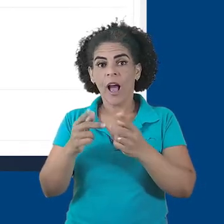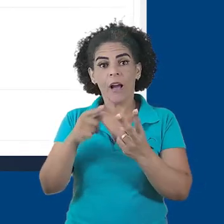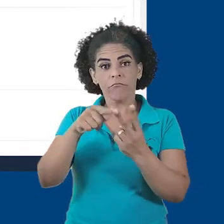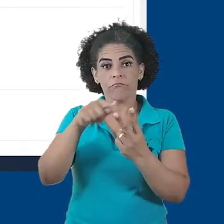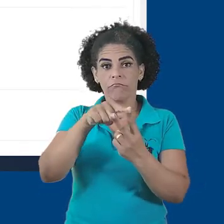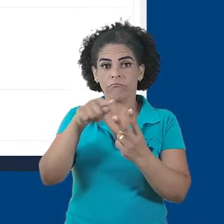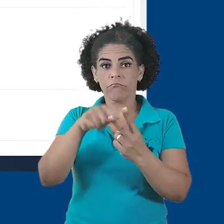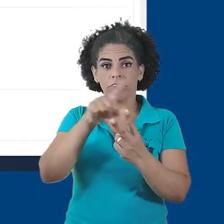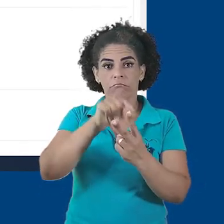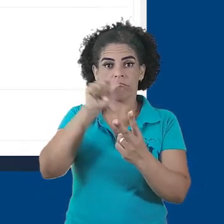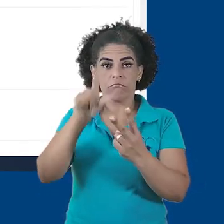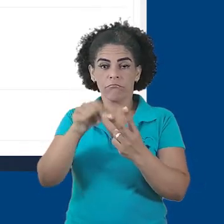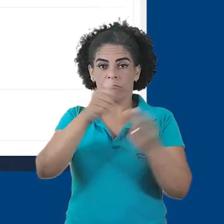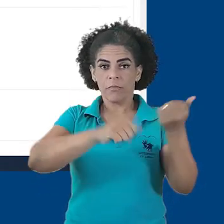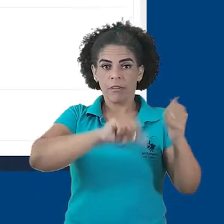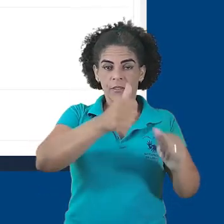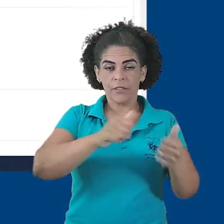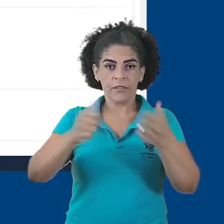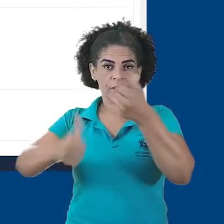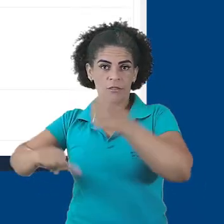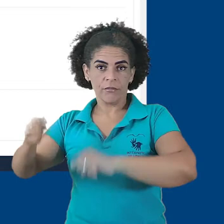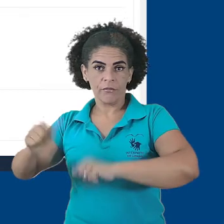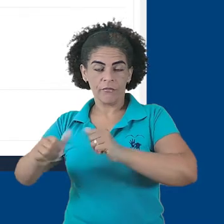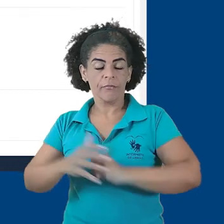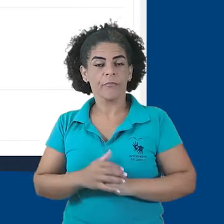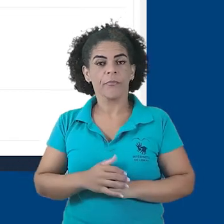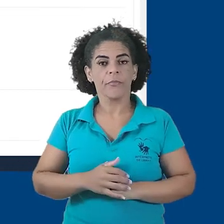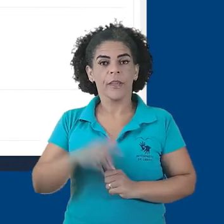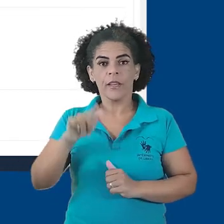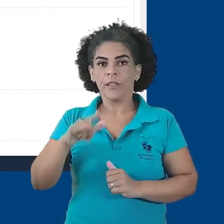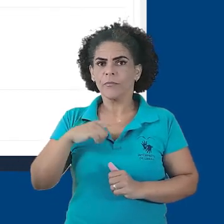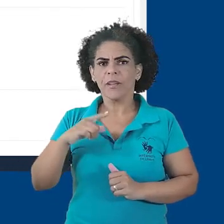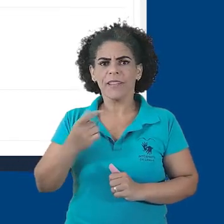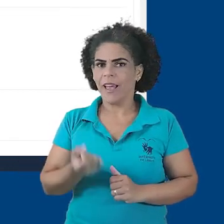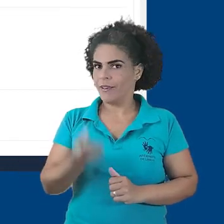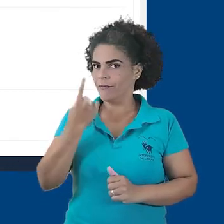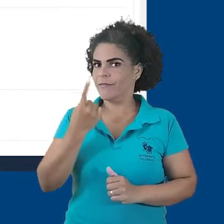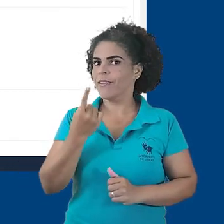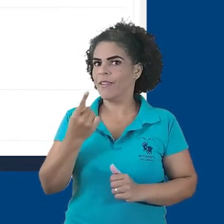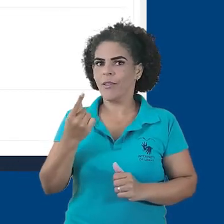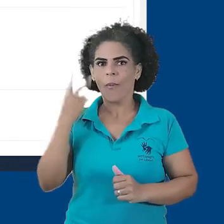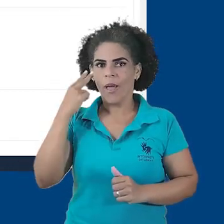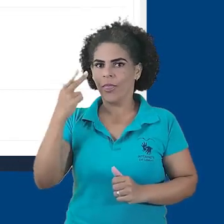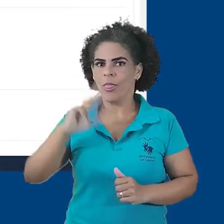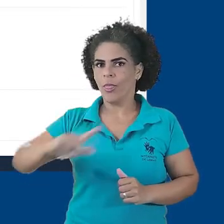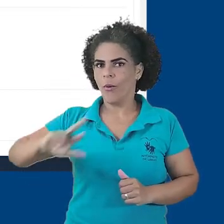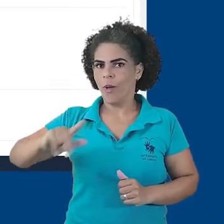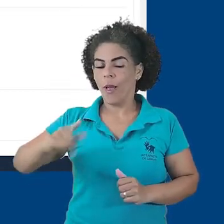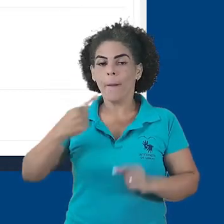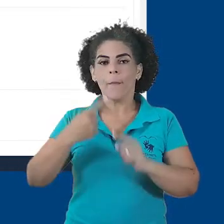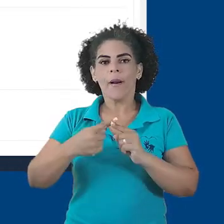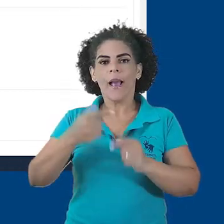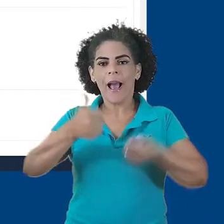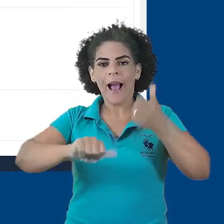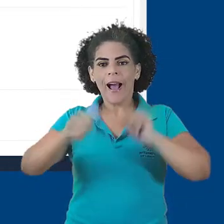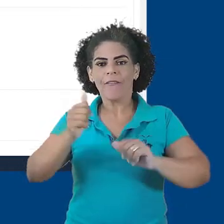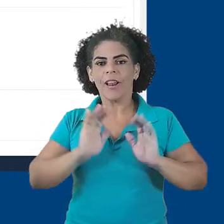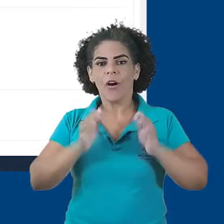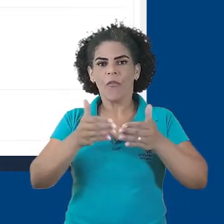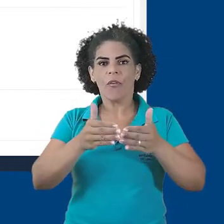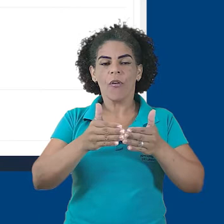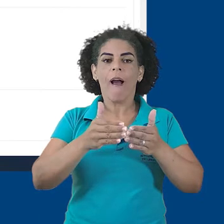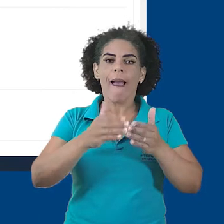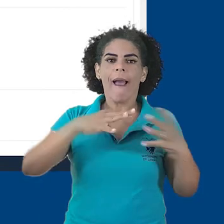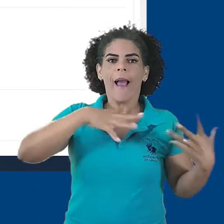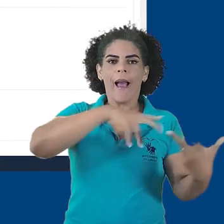as duas opções de avaliação. No entanto, isso é incomum. Geralmente, para avaliar um fórum,